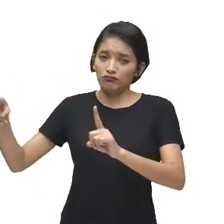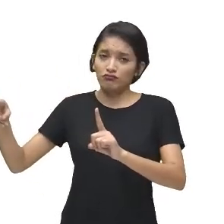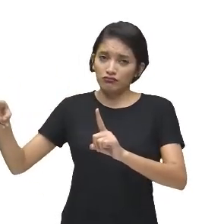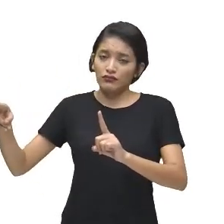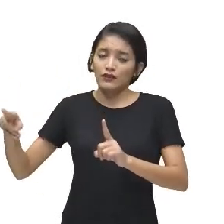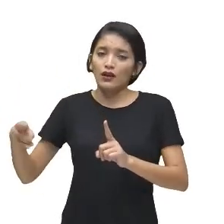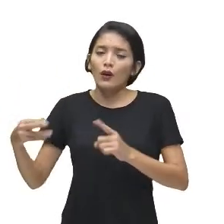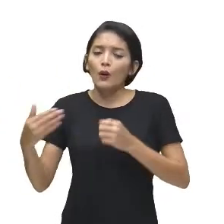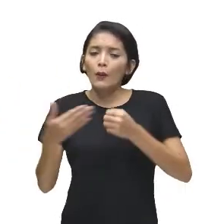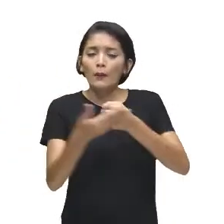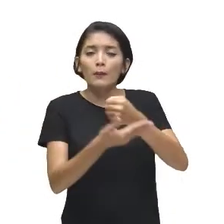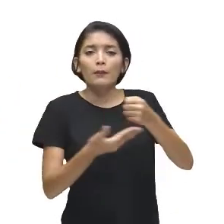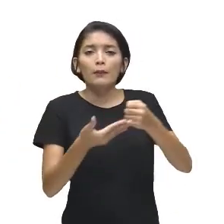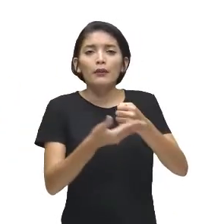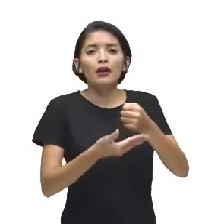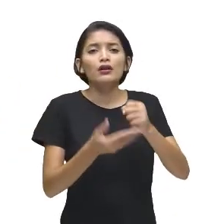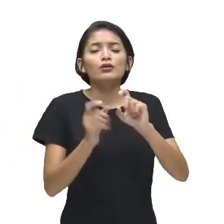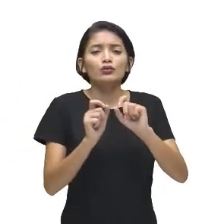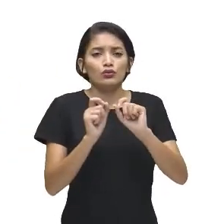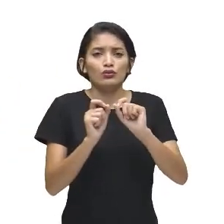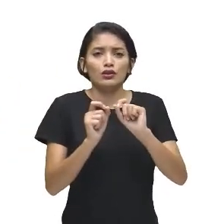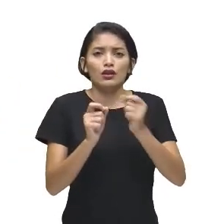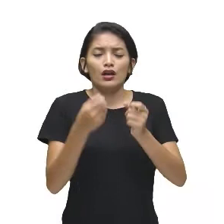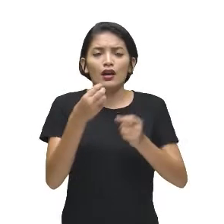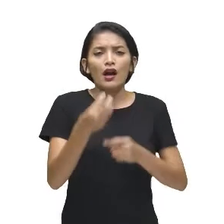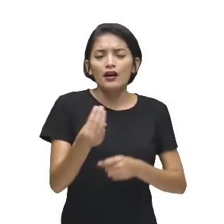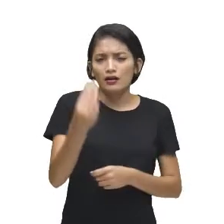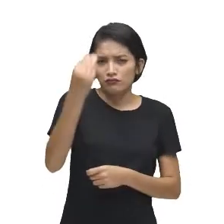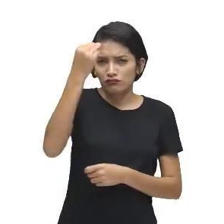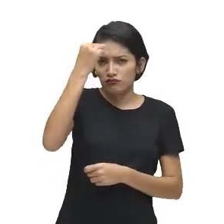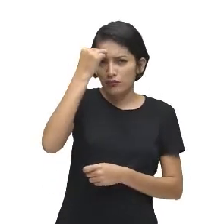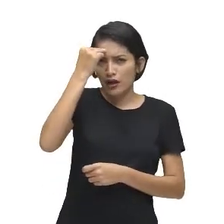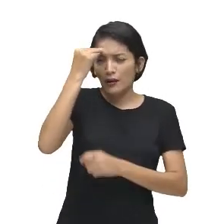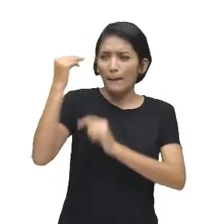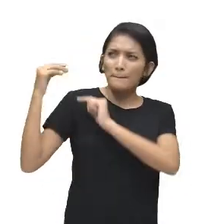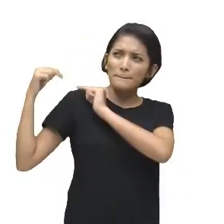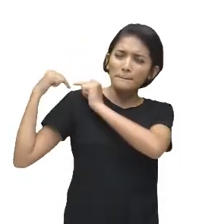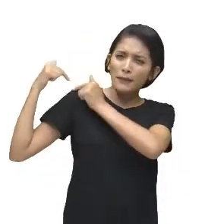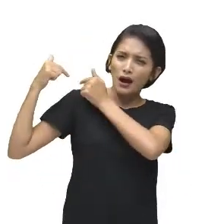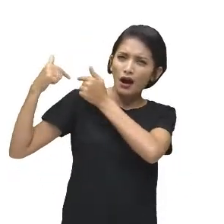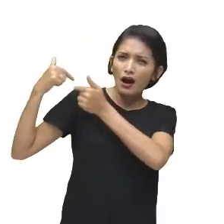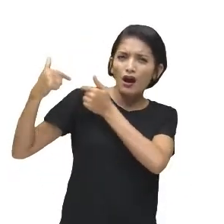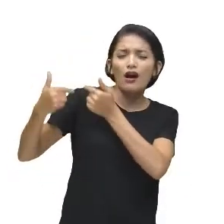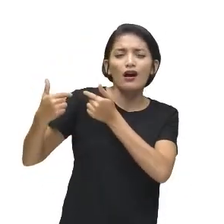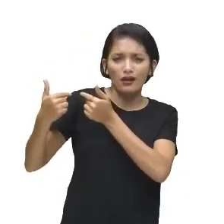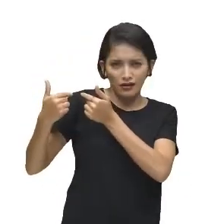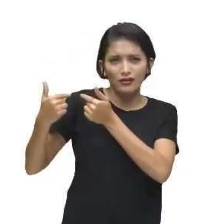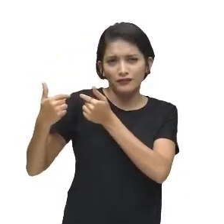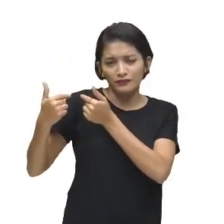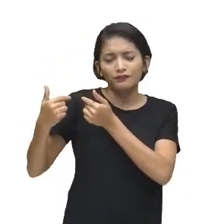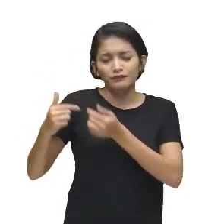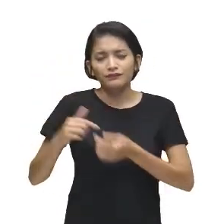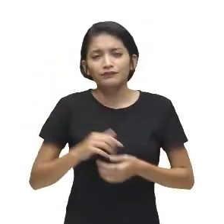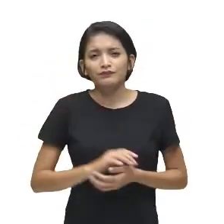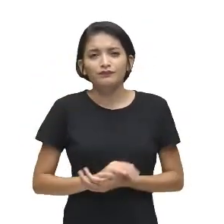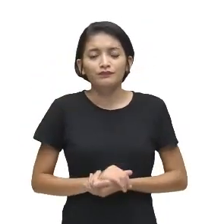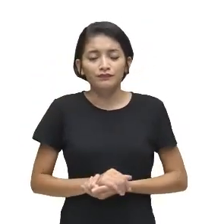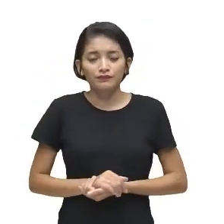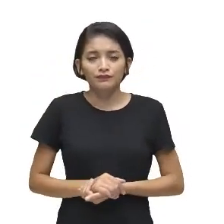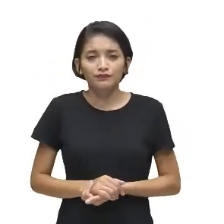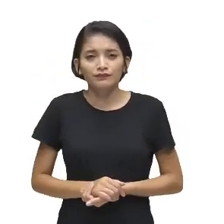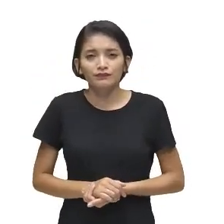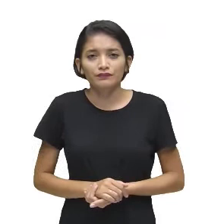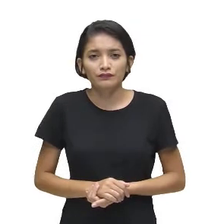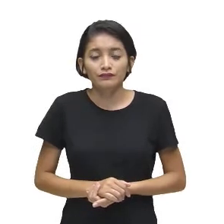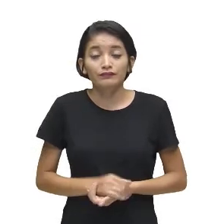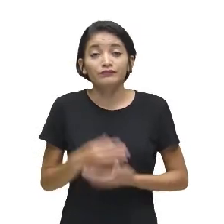são baseadas na memória ancestral, na oralidade, né?